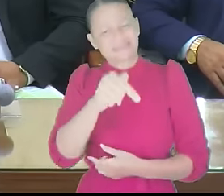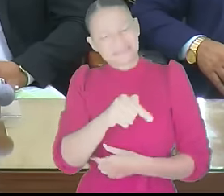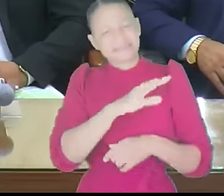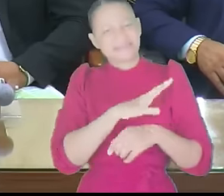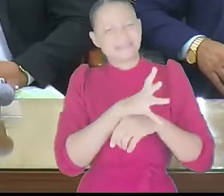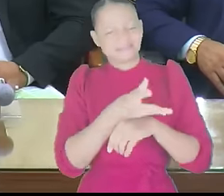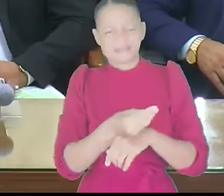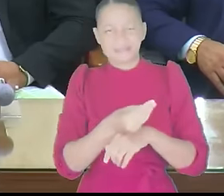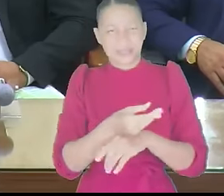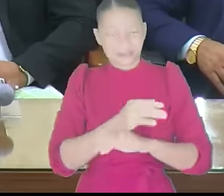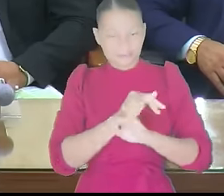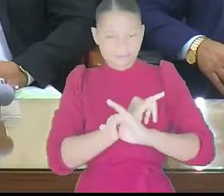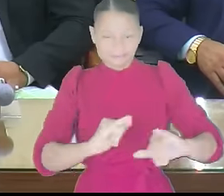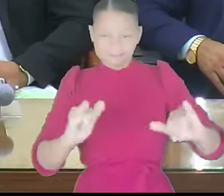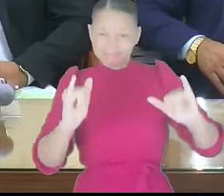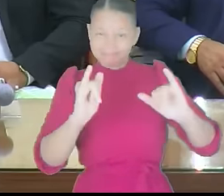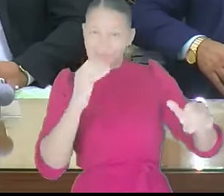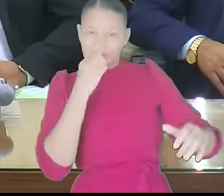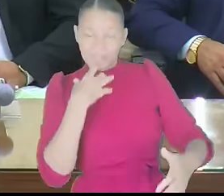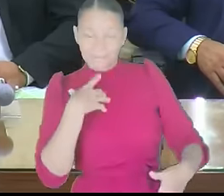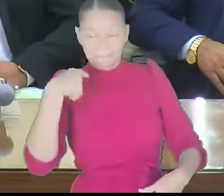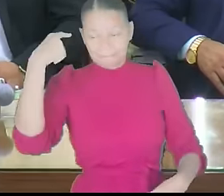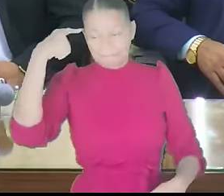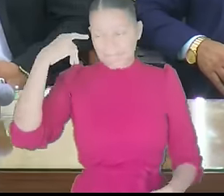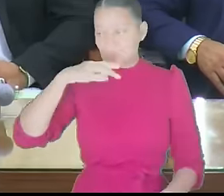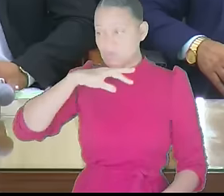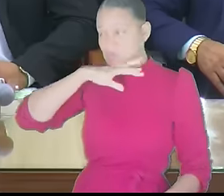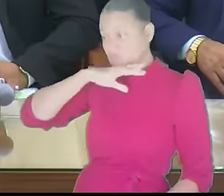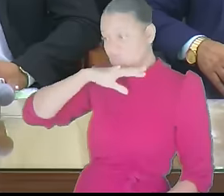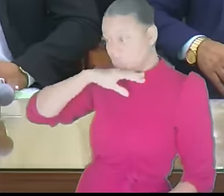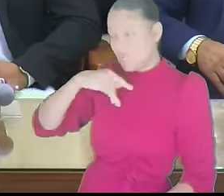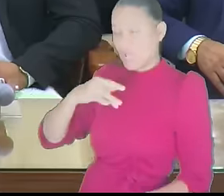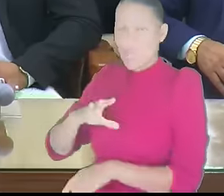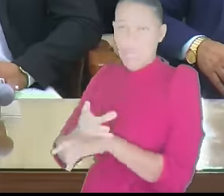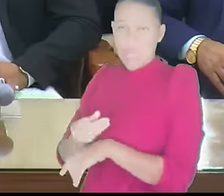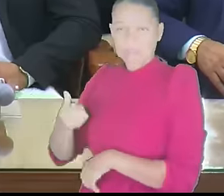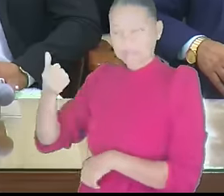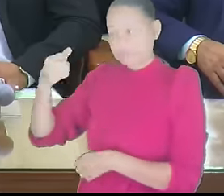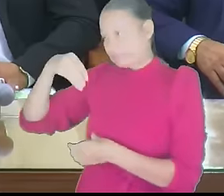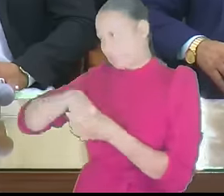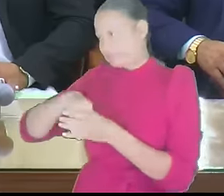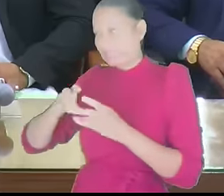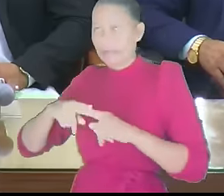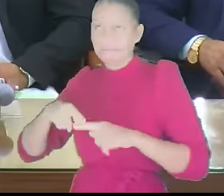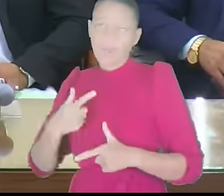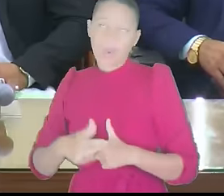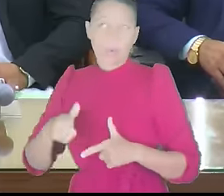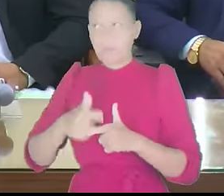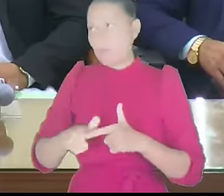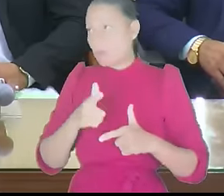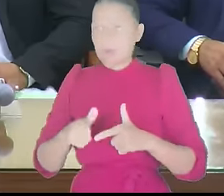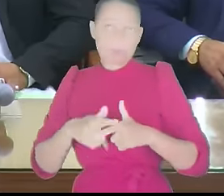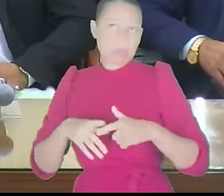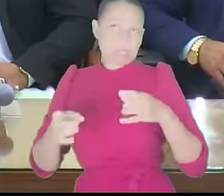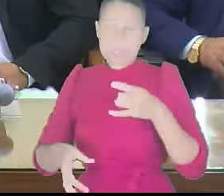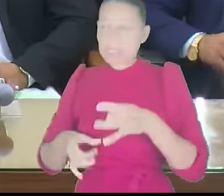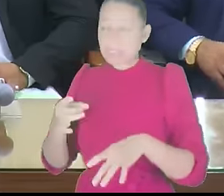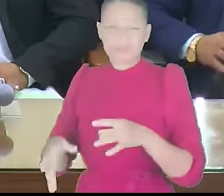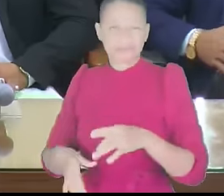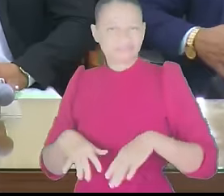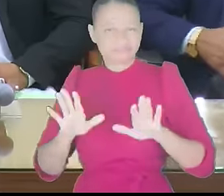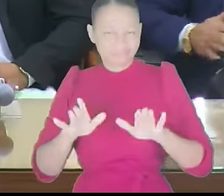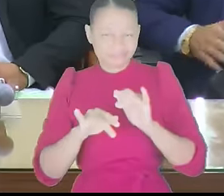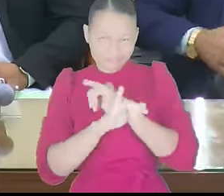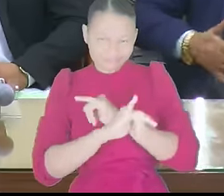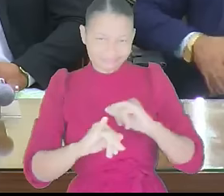para você. Você que acha que a igreja não presta, você acha, ah, a igreja está cheia de problema, a igreja está cheia de problema, eu vou deixar a igreja. Eu vou ter uma notícia